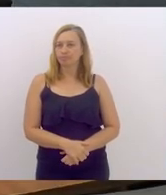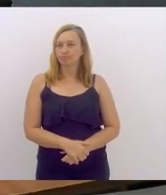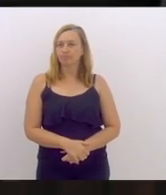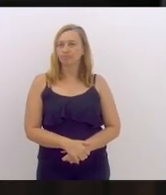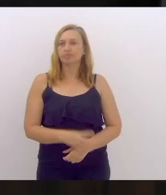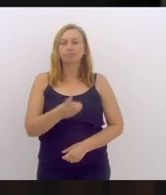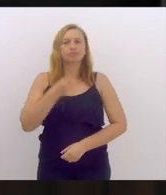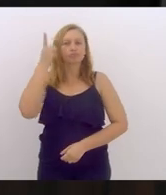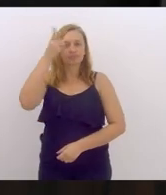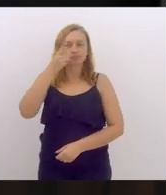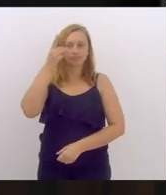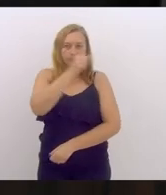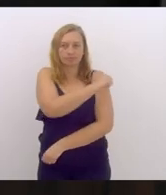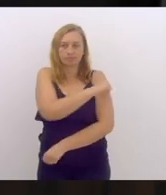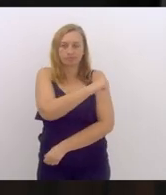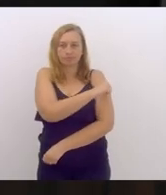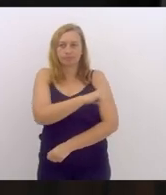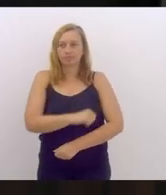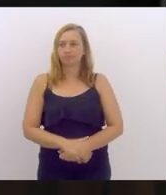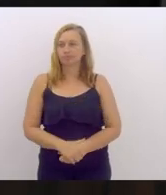Deputado enfermeira